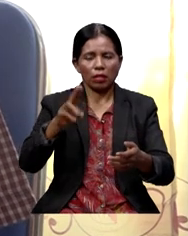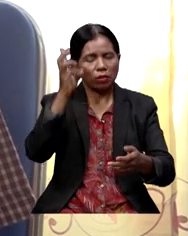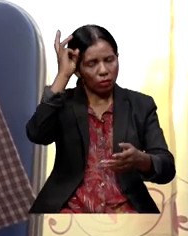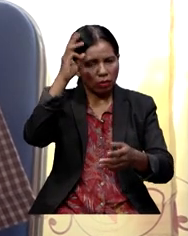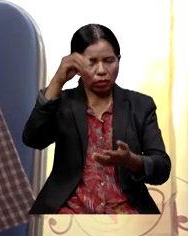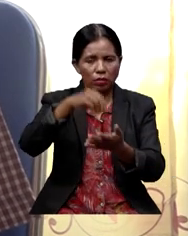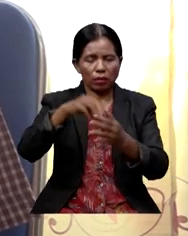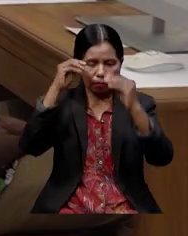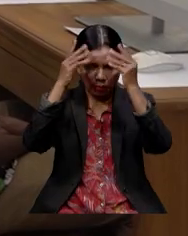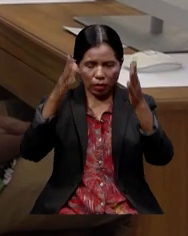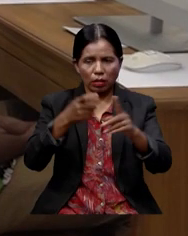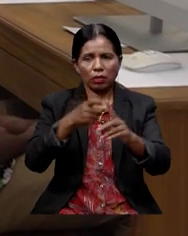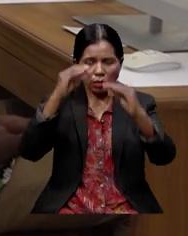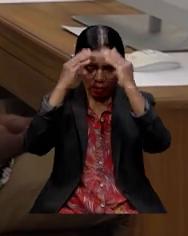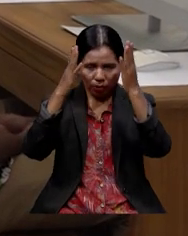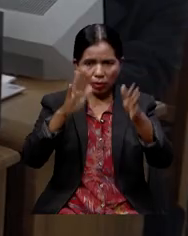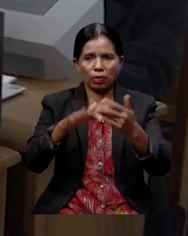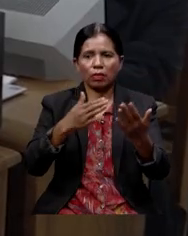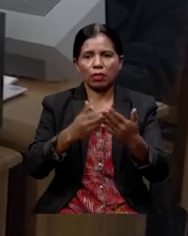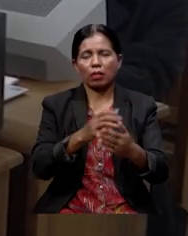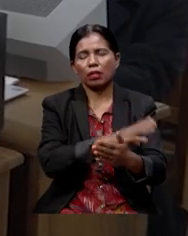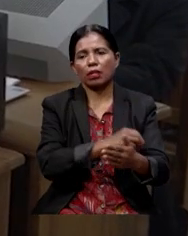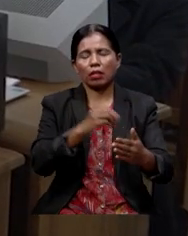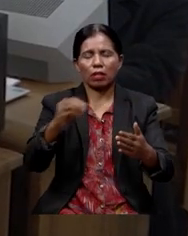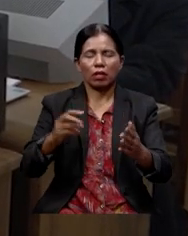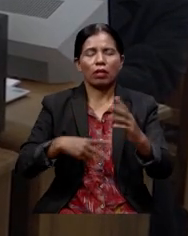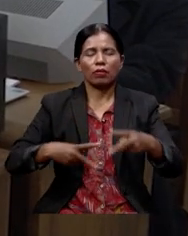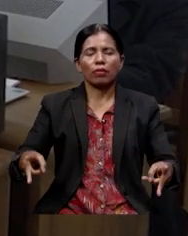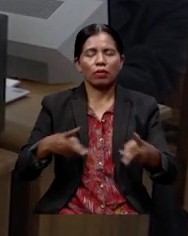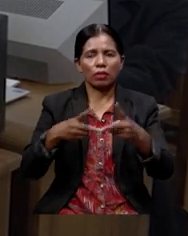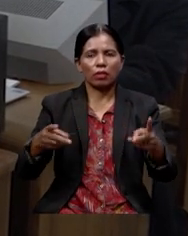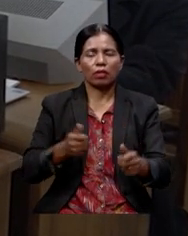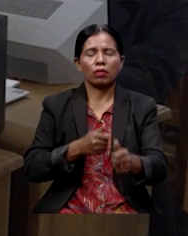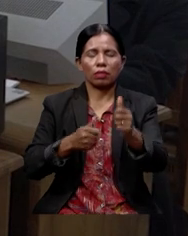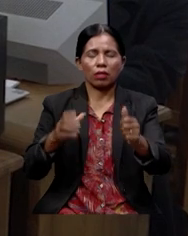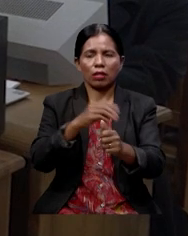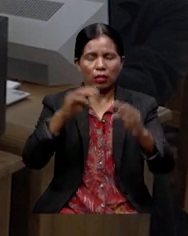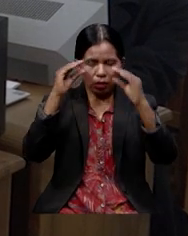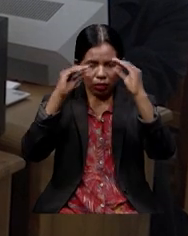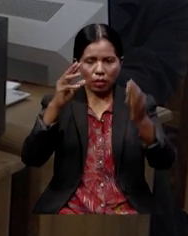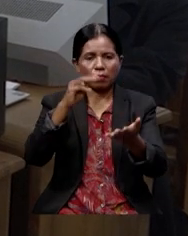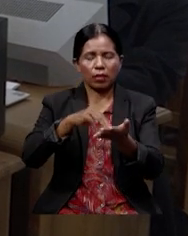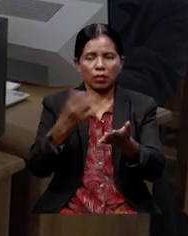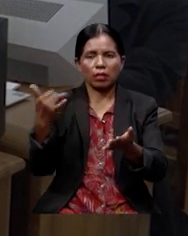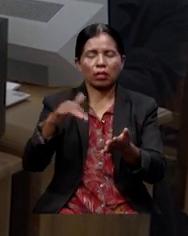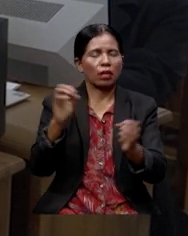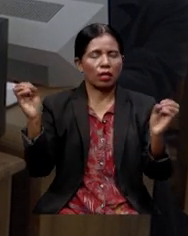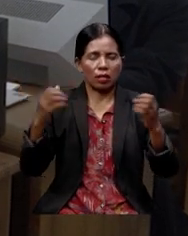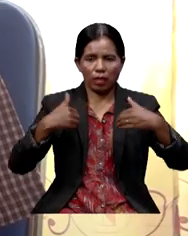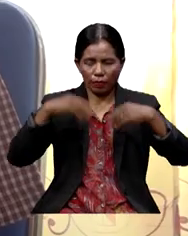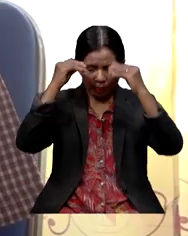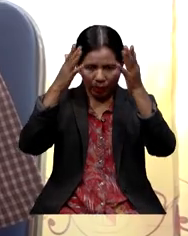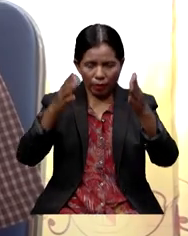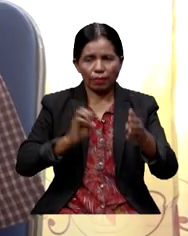com a colocação, né? Também o seu professor Hirak, né? Balo durante o voluntário ou de preenche aula, no matéria Sira, né? Bem, menos professor. Sim,